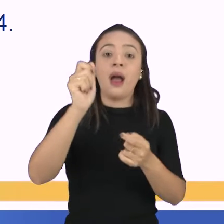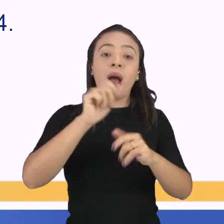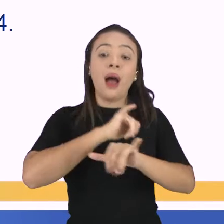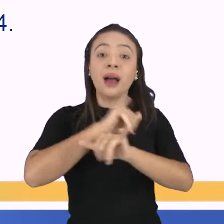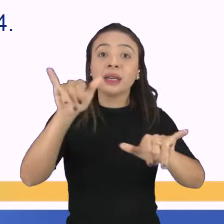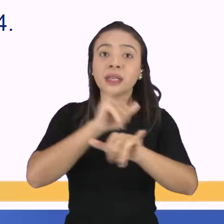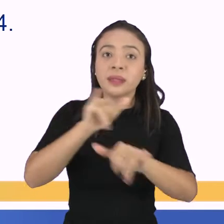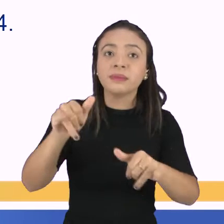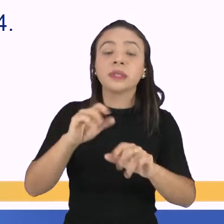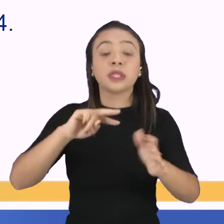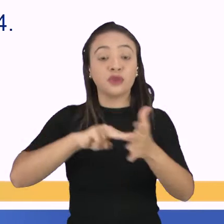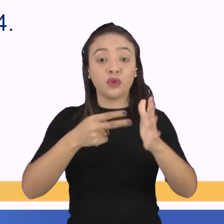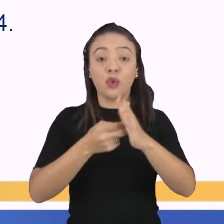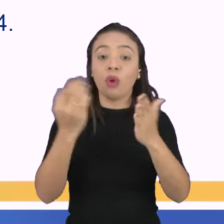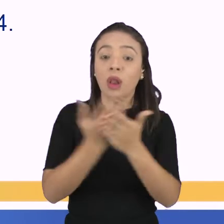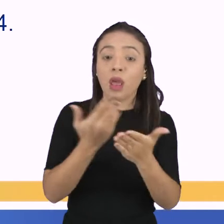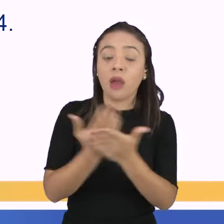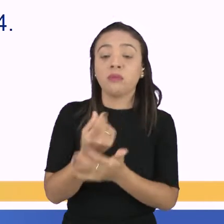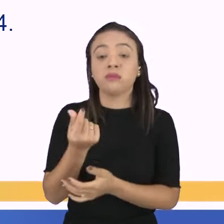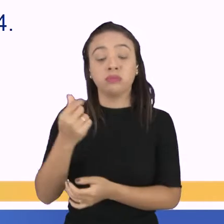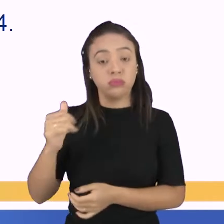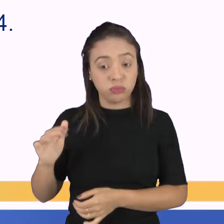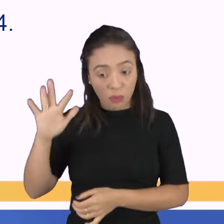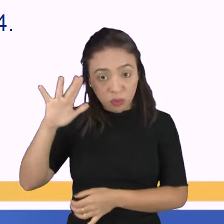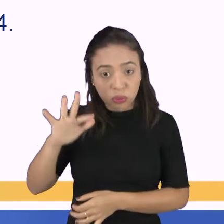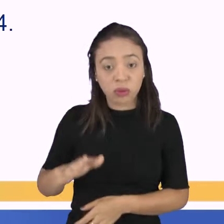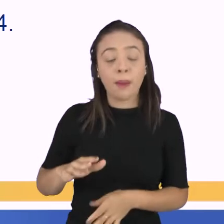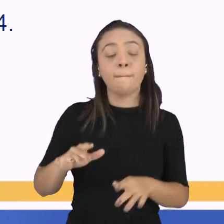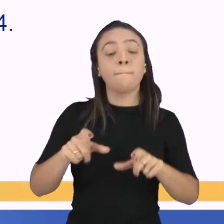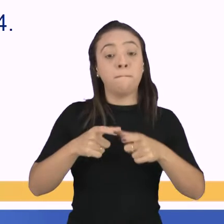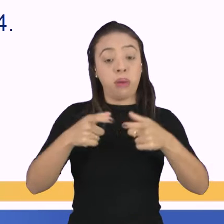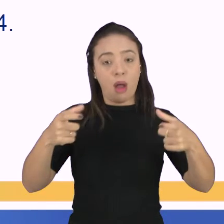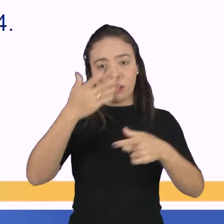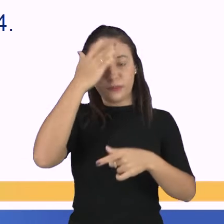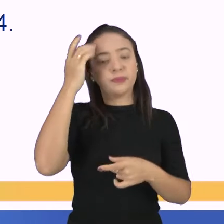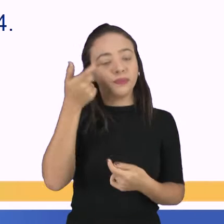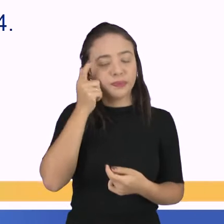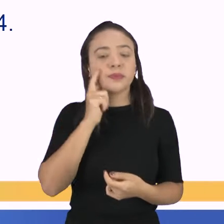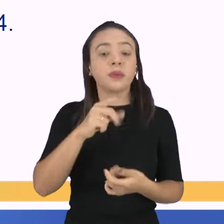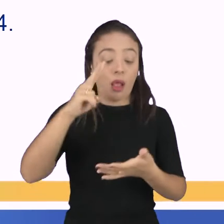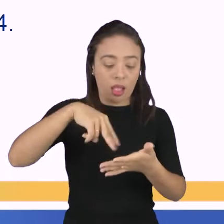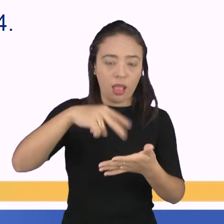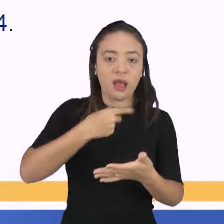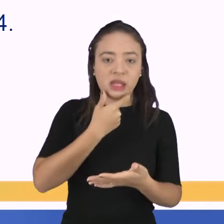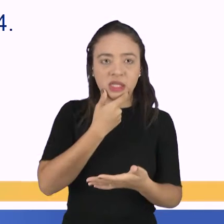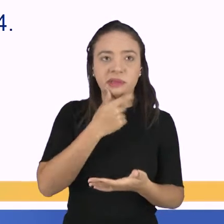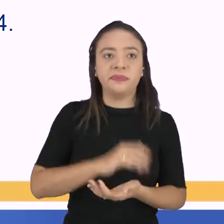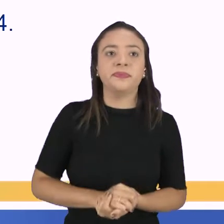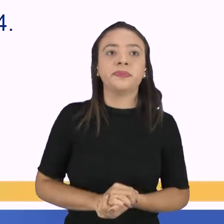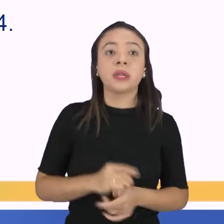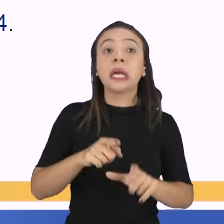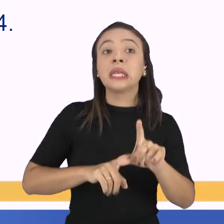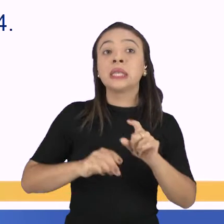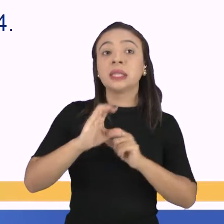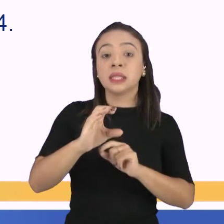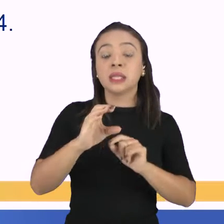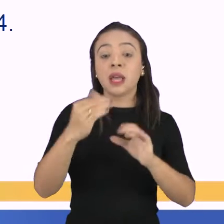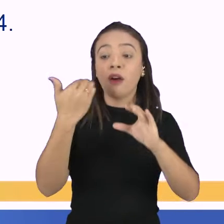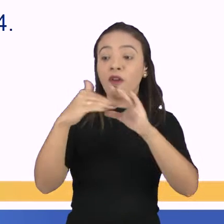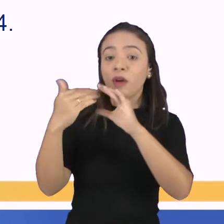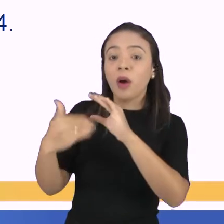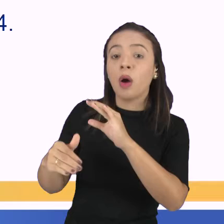baratos e acessíveis e, com isso, mais pessoas aprenderam a ler. Letra C. A publicação do primeiro dicionário de língua inglesa